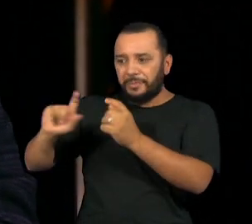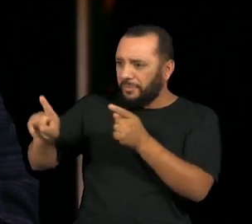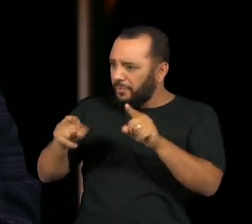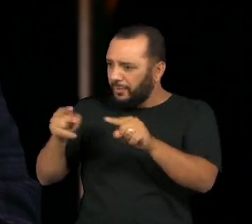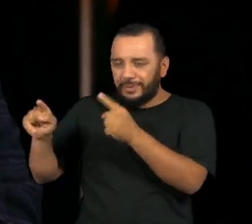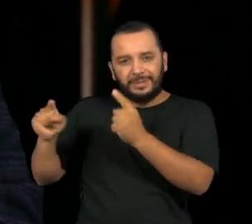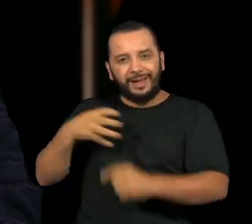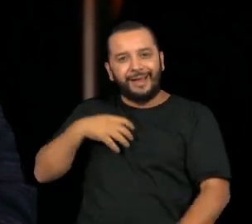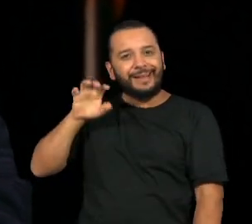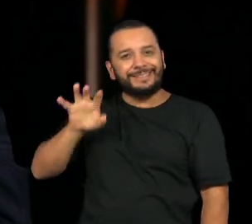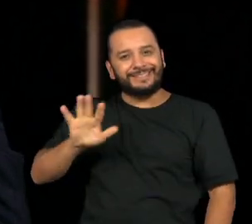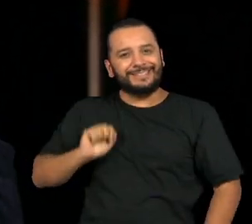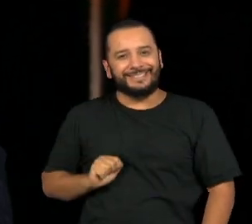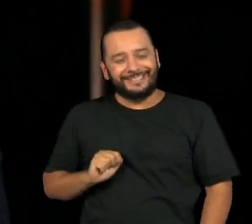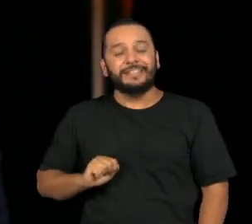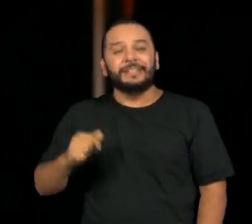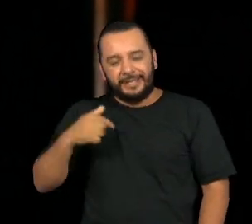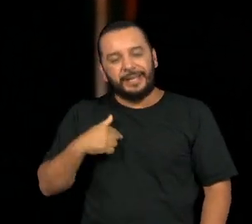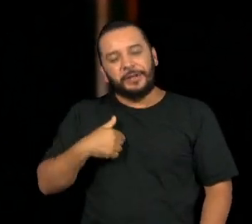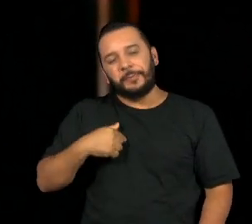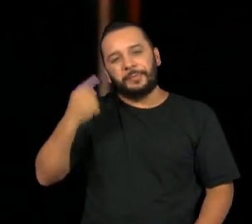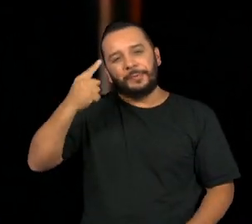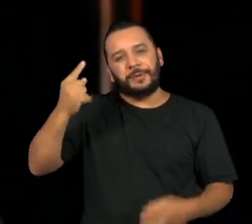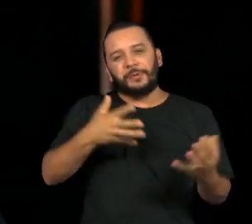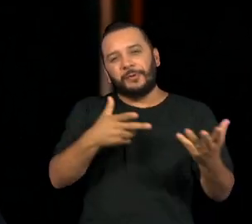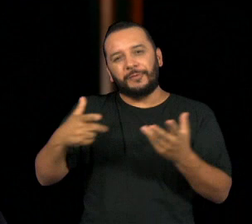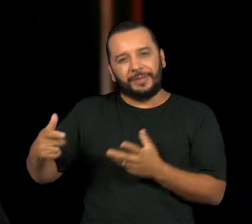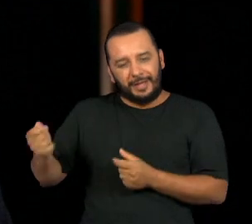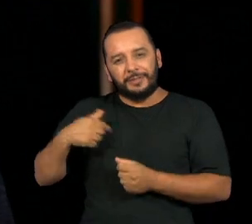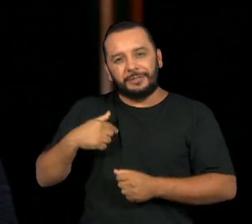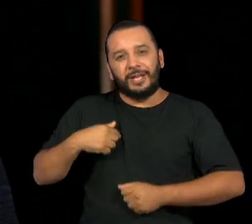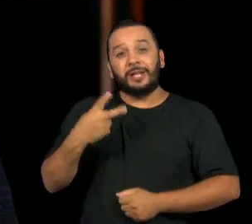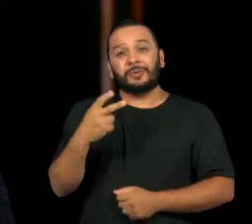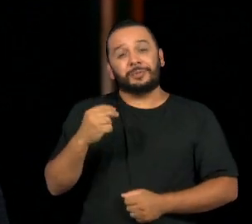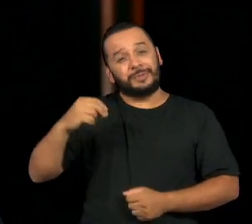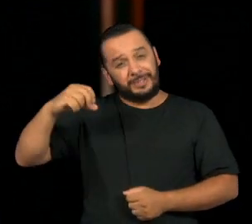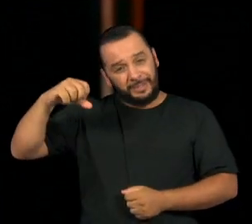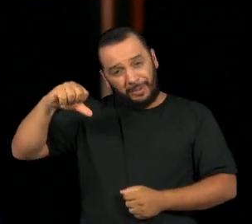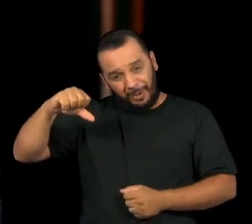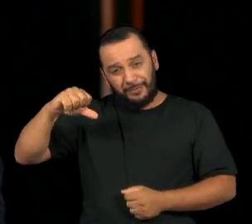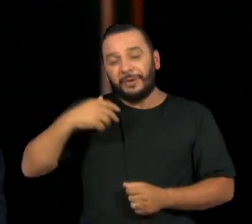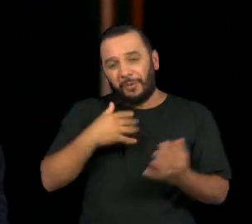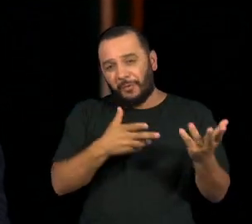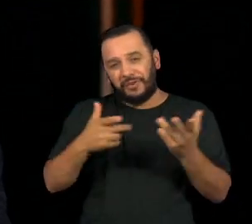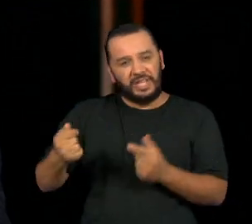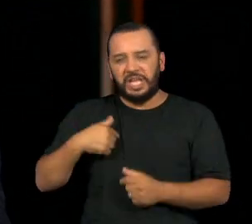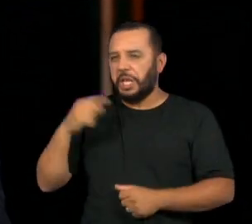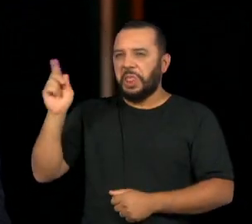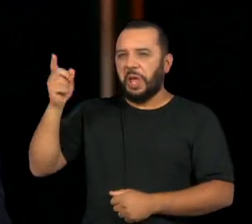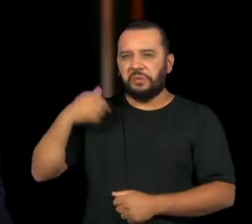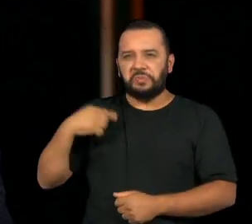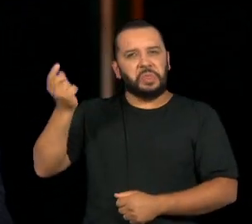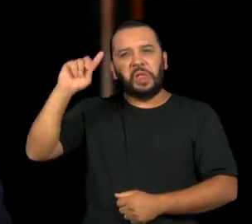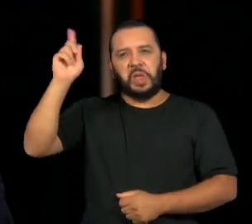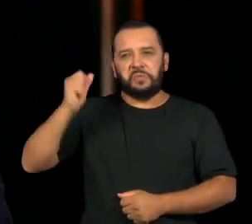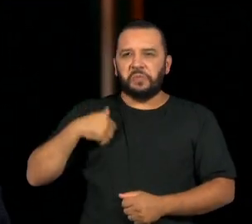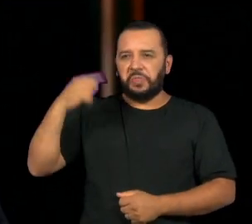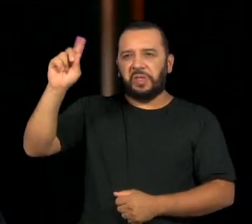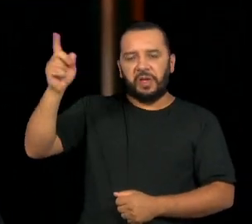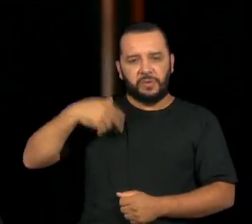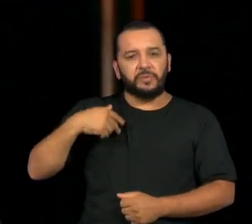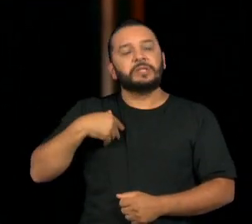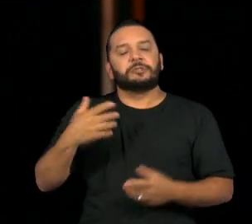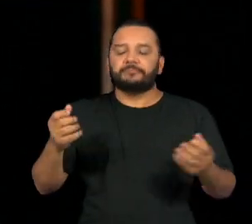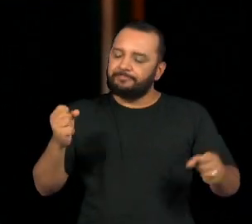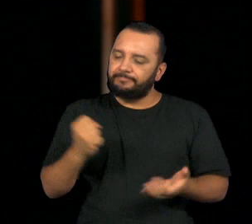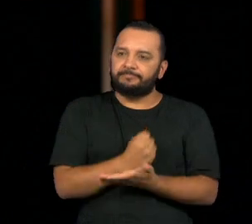que eu queria como meu primeiro convidado no Provoca lá no início, em 2019. Mas ele se fez de difícil e eu tive que me